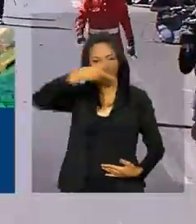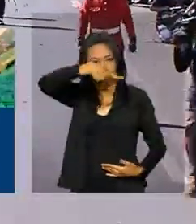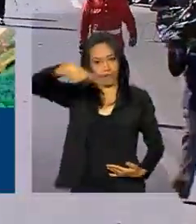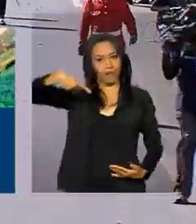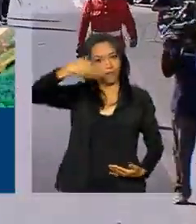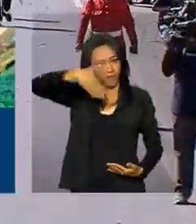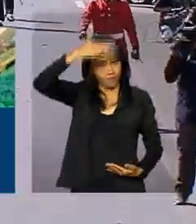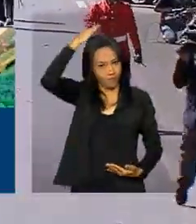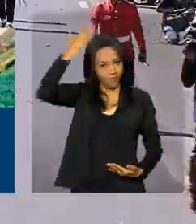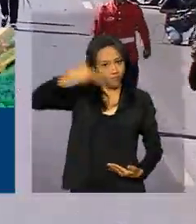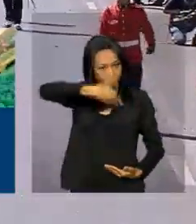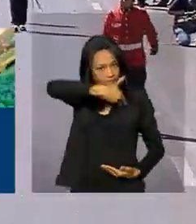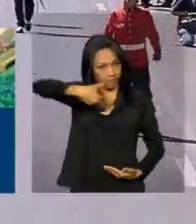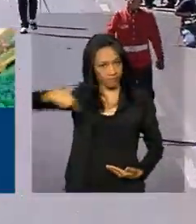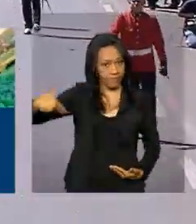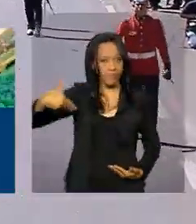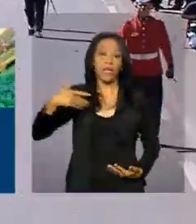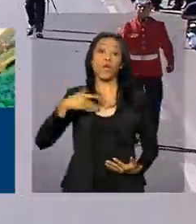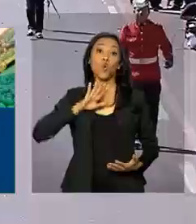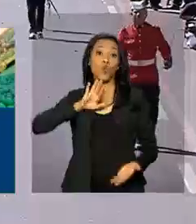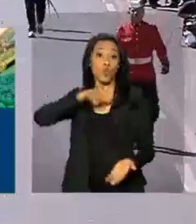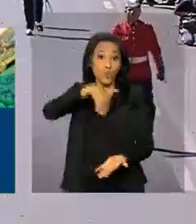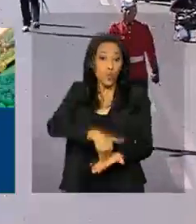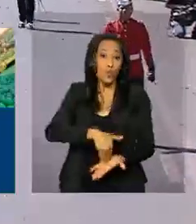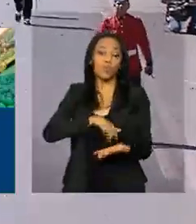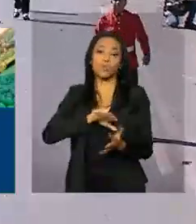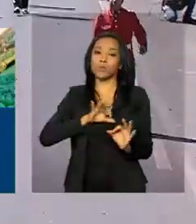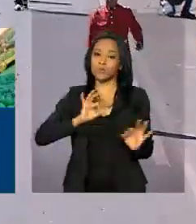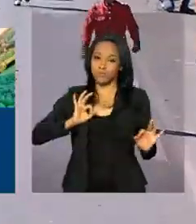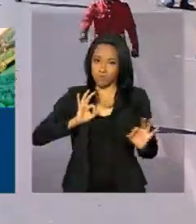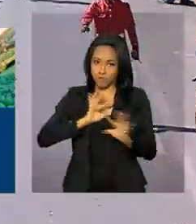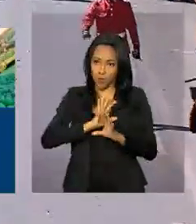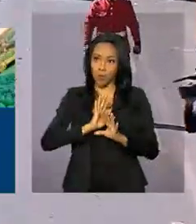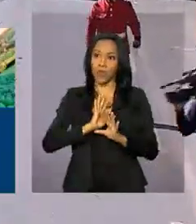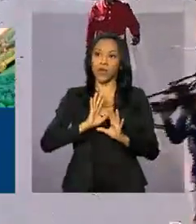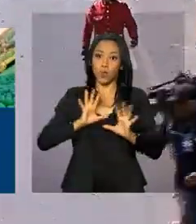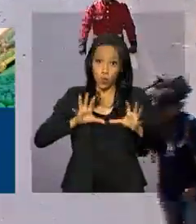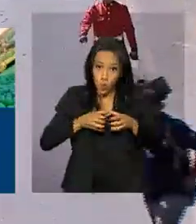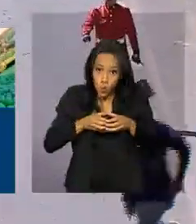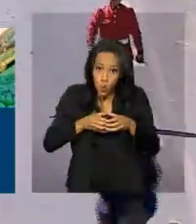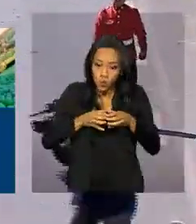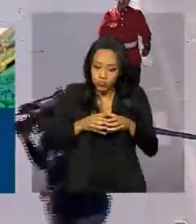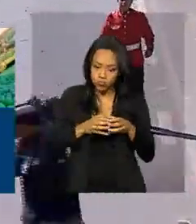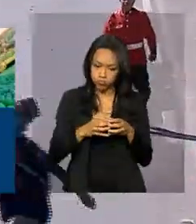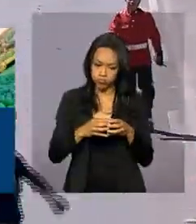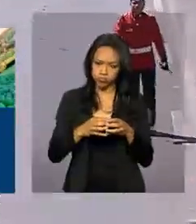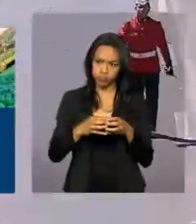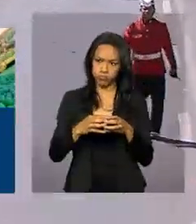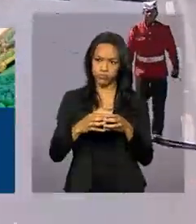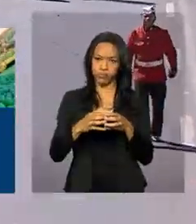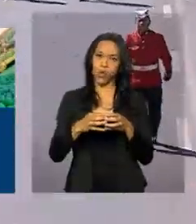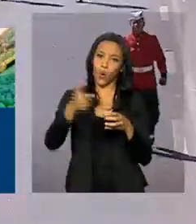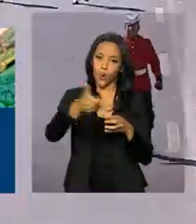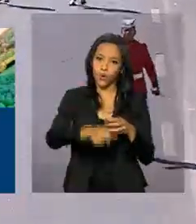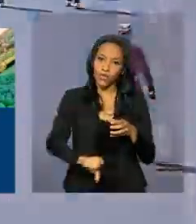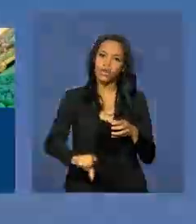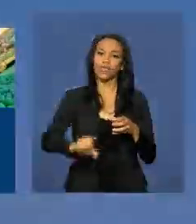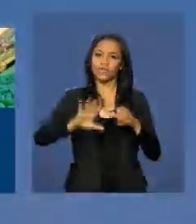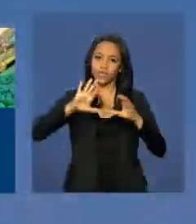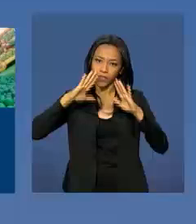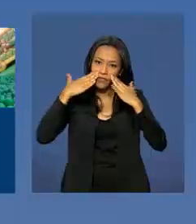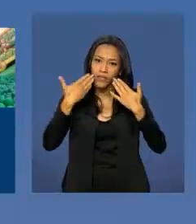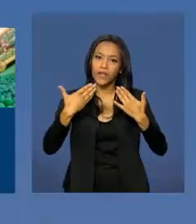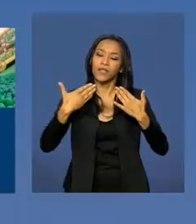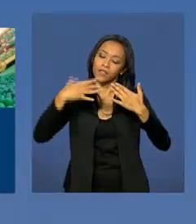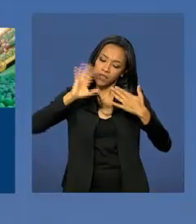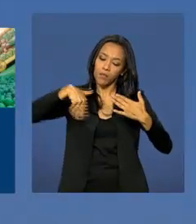E quando passar o último contingente de tropa-pé da Marinha do Brasil, eles vão fazer uma nova conversão, vão passar novamente em frente ao palanque e